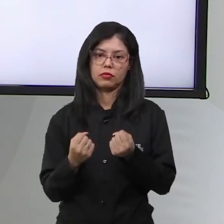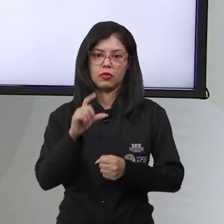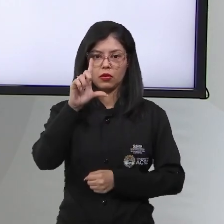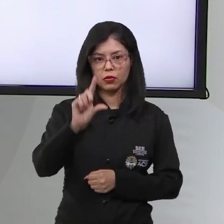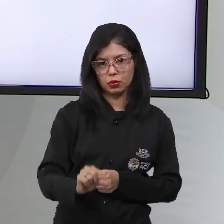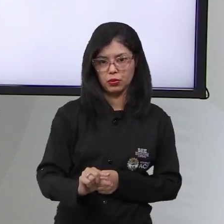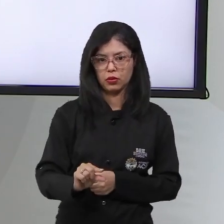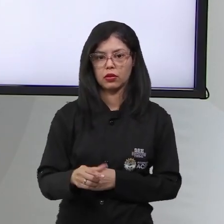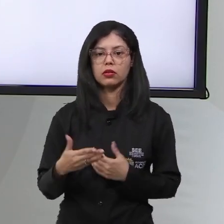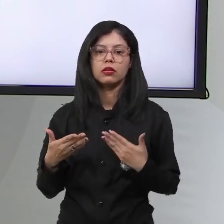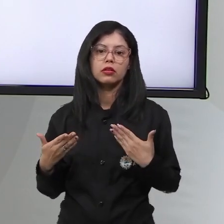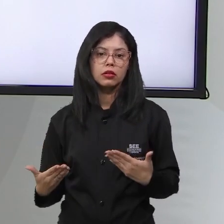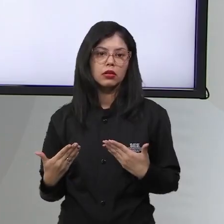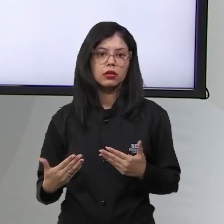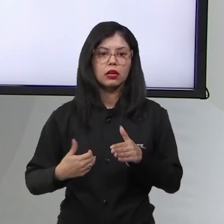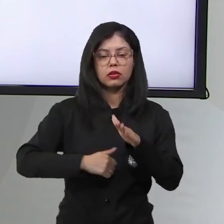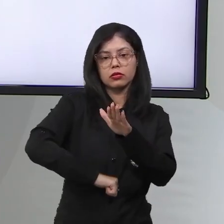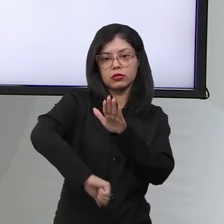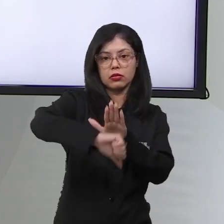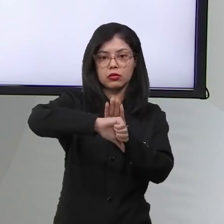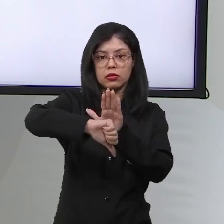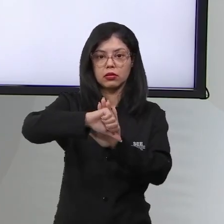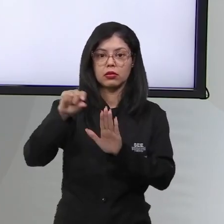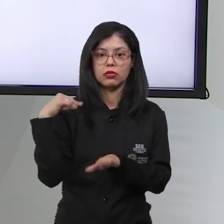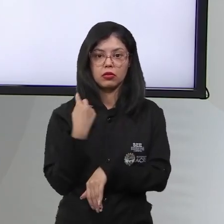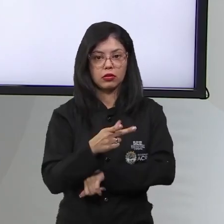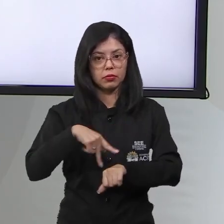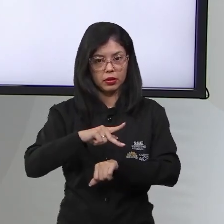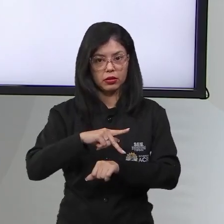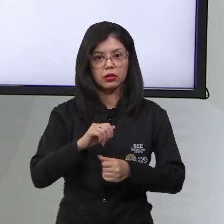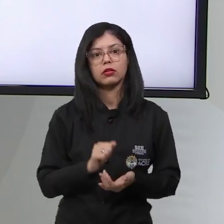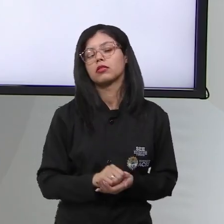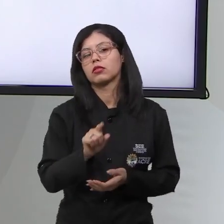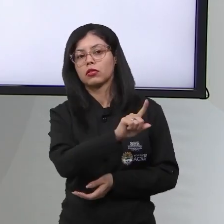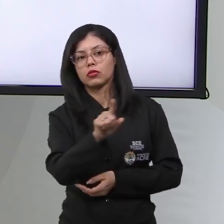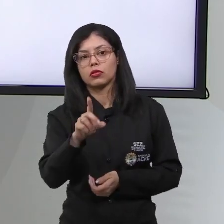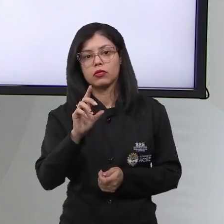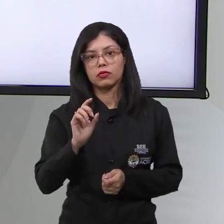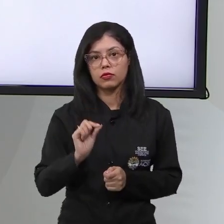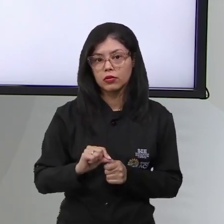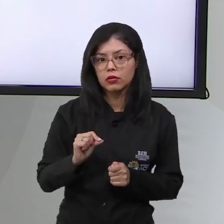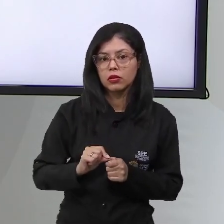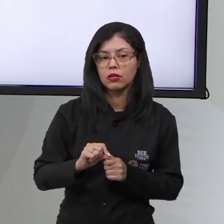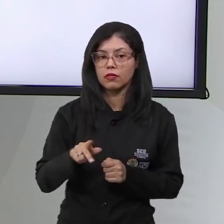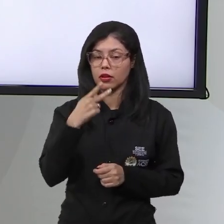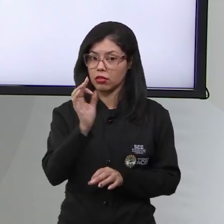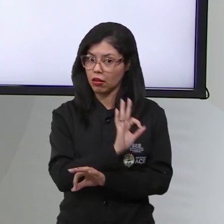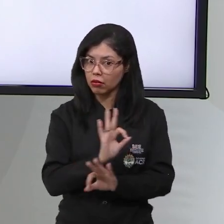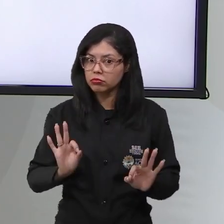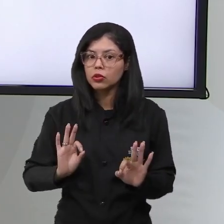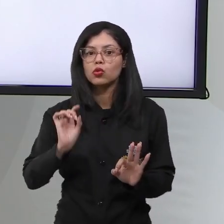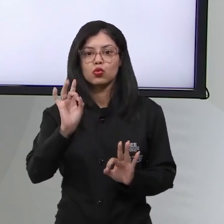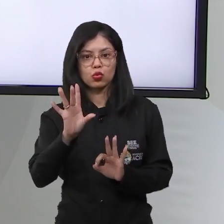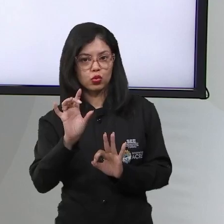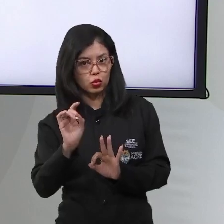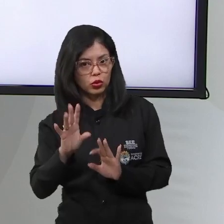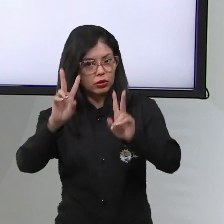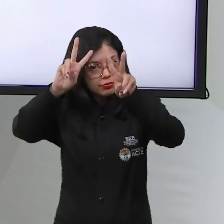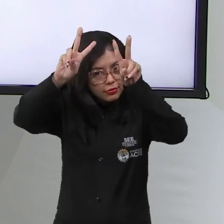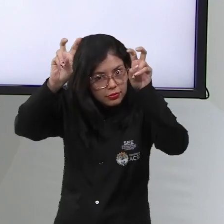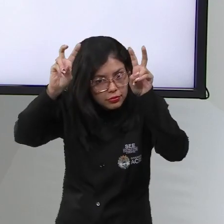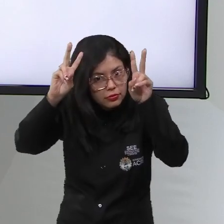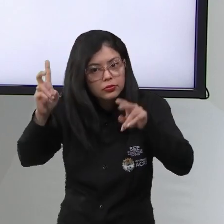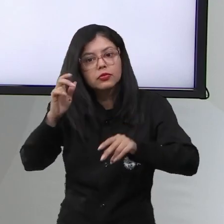dos índices de criminalidade no nosso país. Não estou fazendo nenhuma afirmação, eu estou apenas